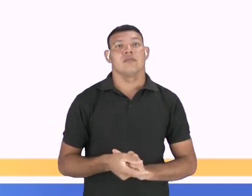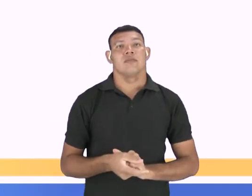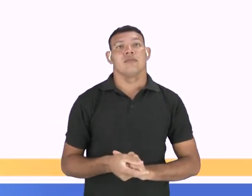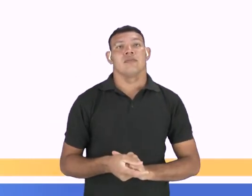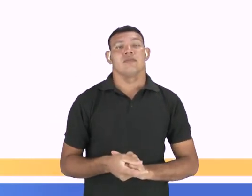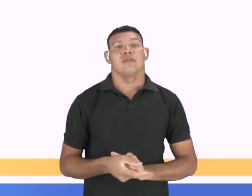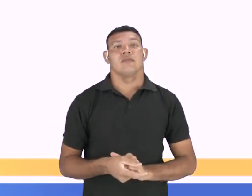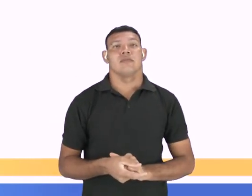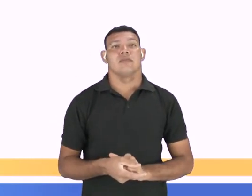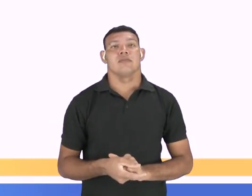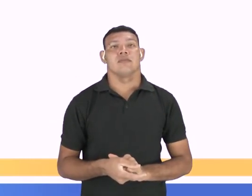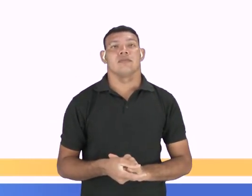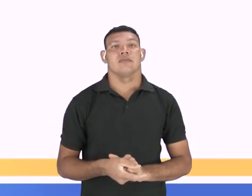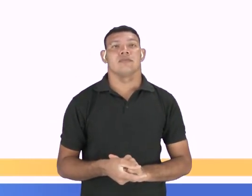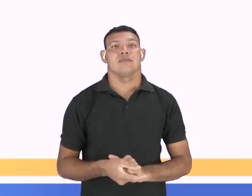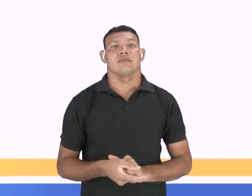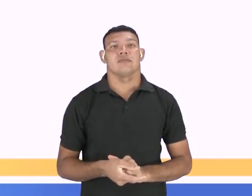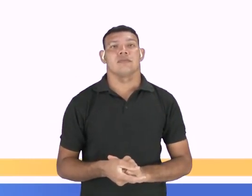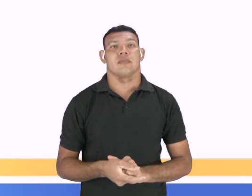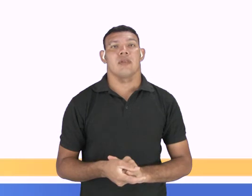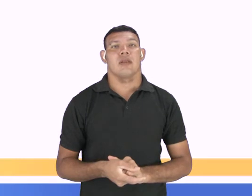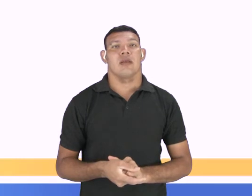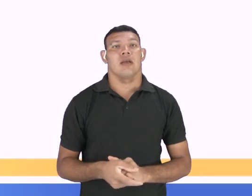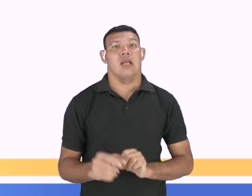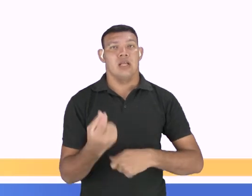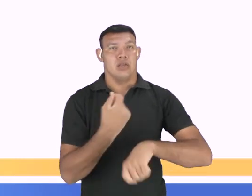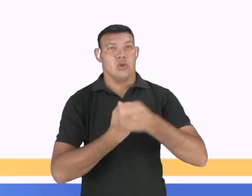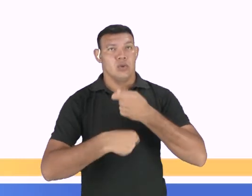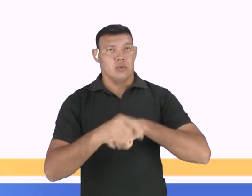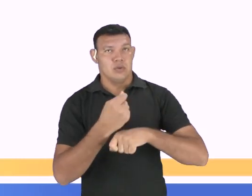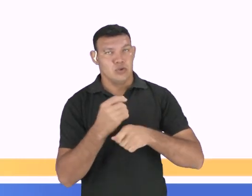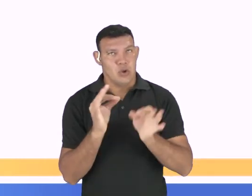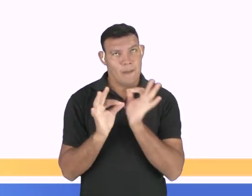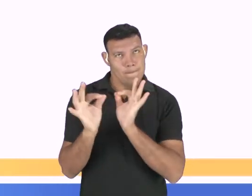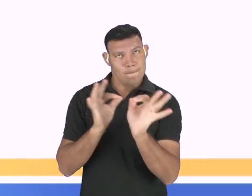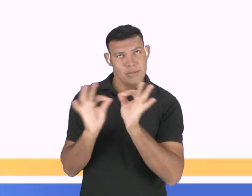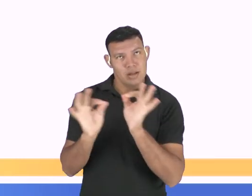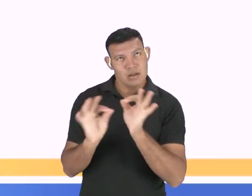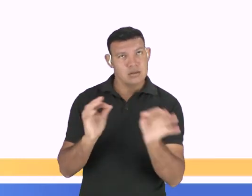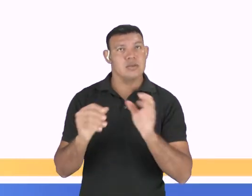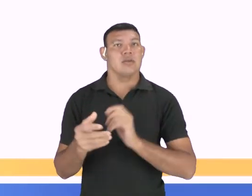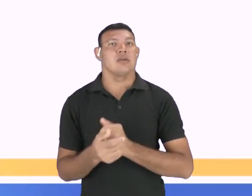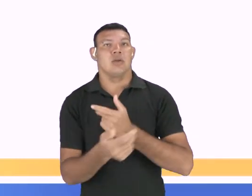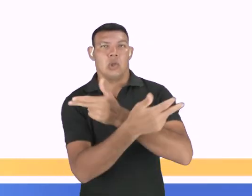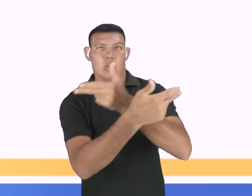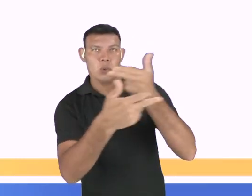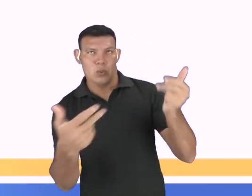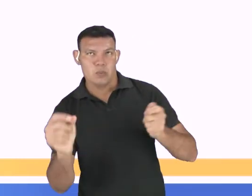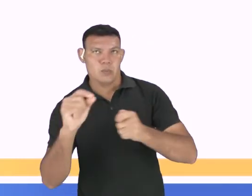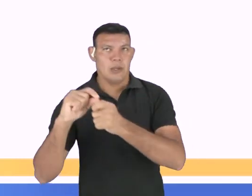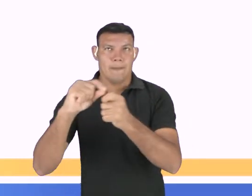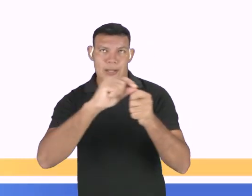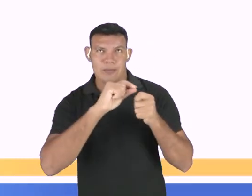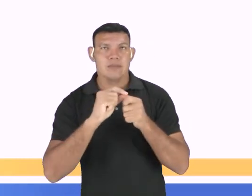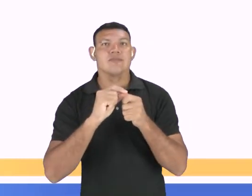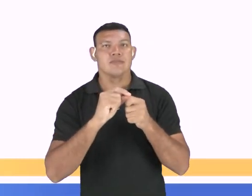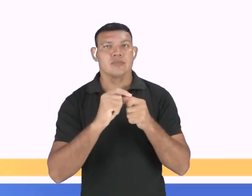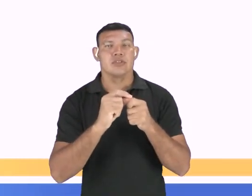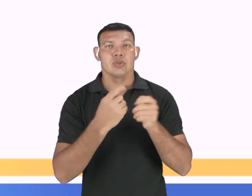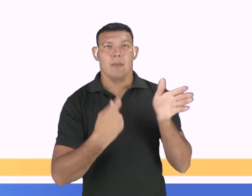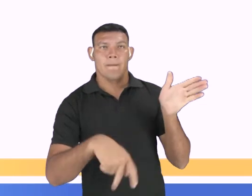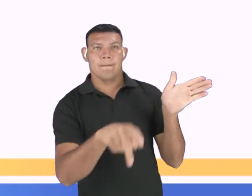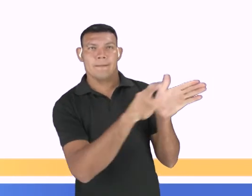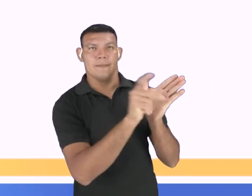é planejada, né? Os meios de produção são propriedade do Estado e por meio de uma autoridade central.